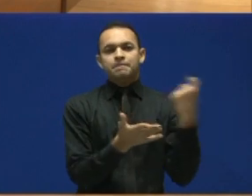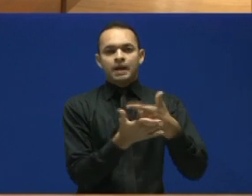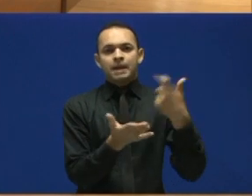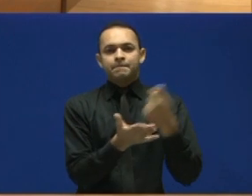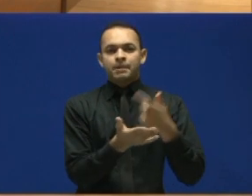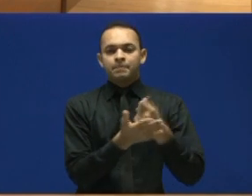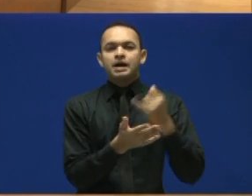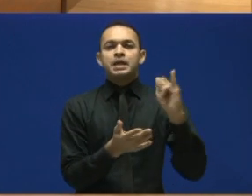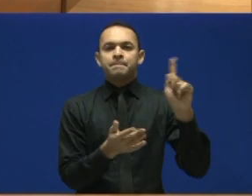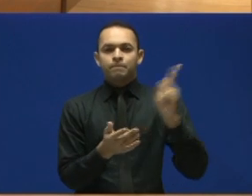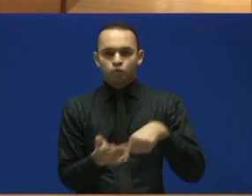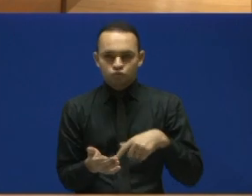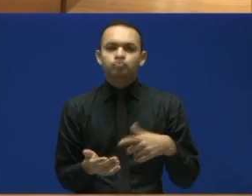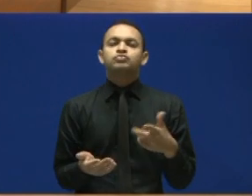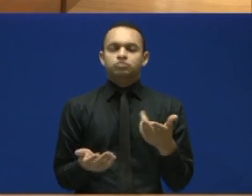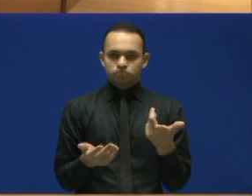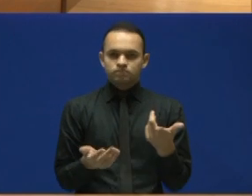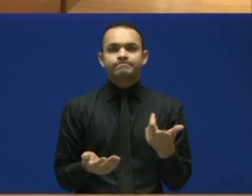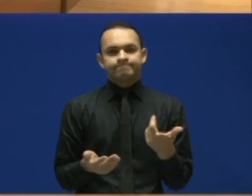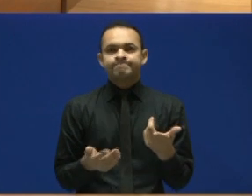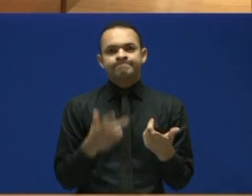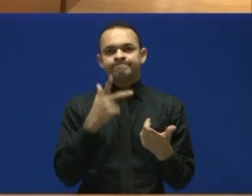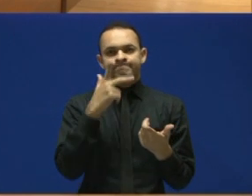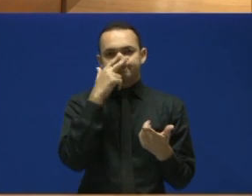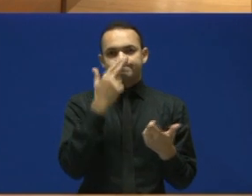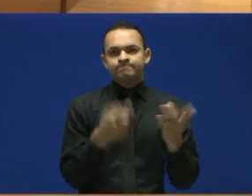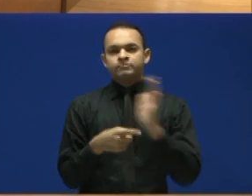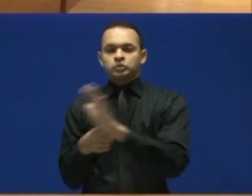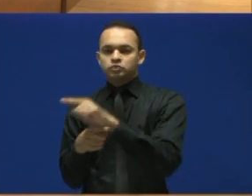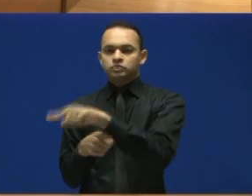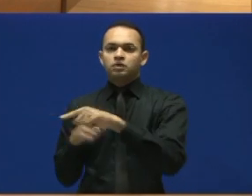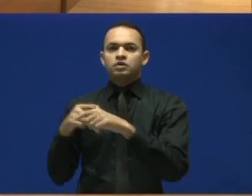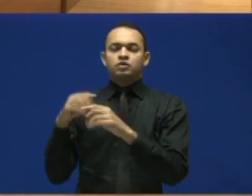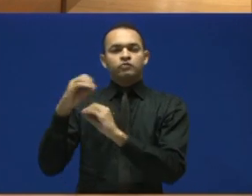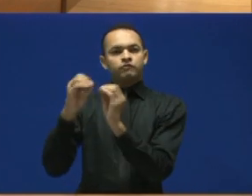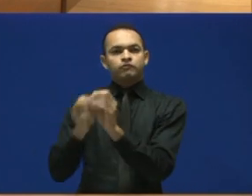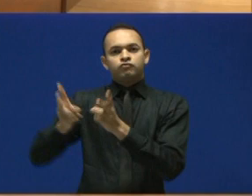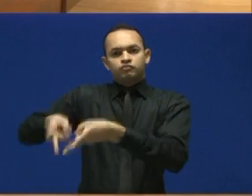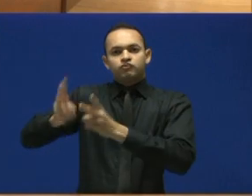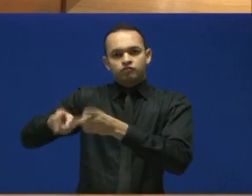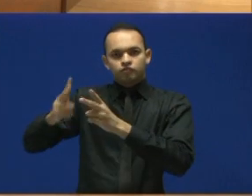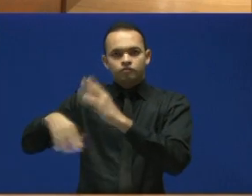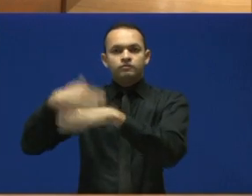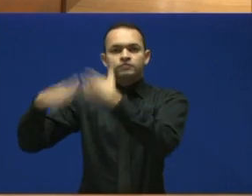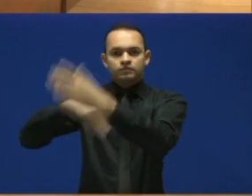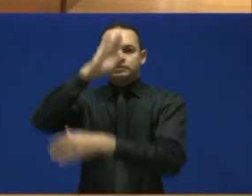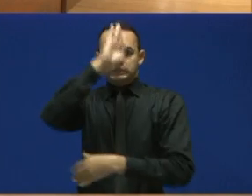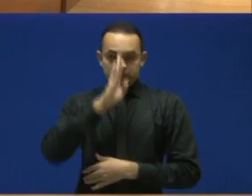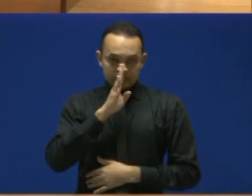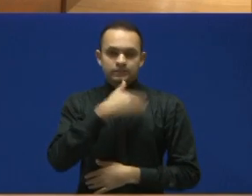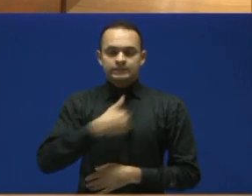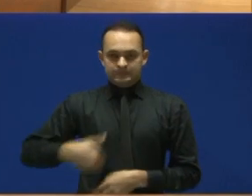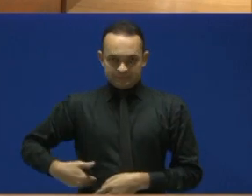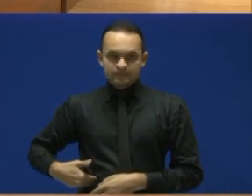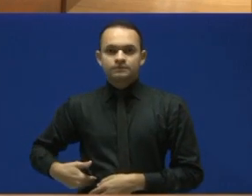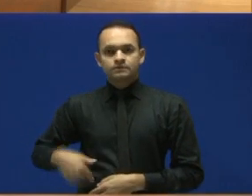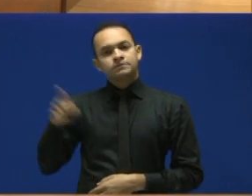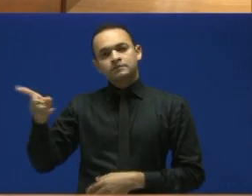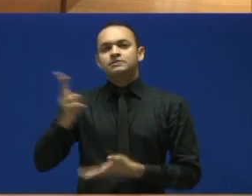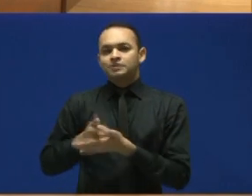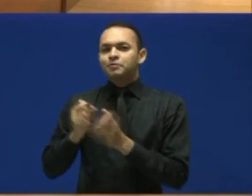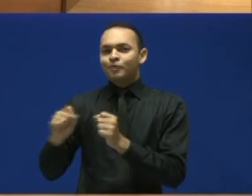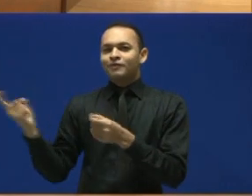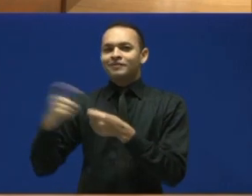essa instituição que vocês estão tão lembre-se disso no seu dia a dia e volta e sempre exigir pessoal